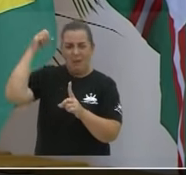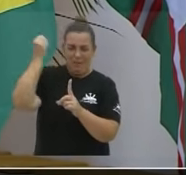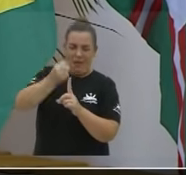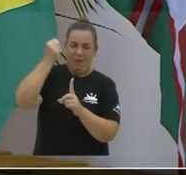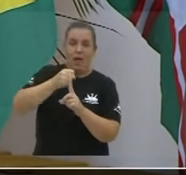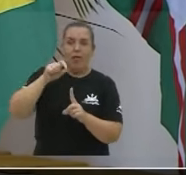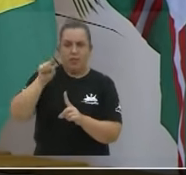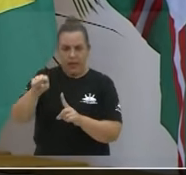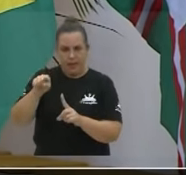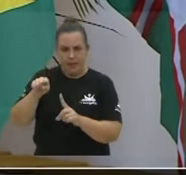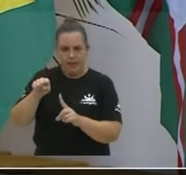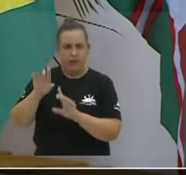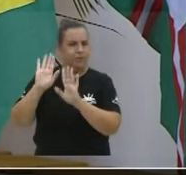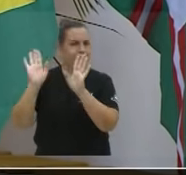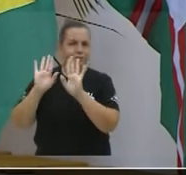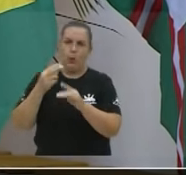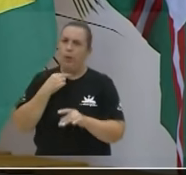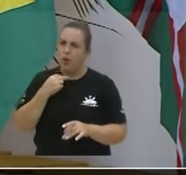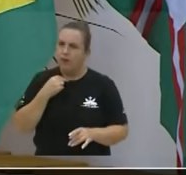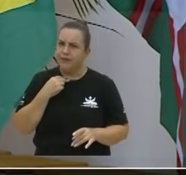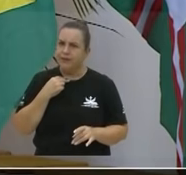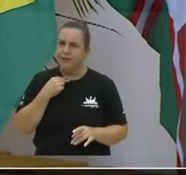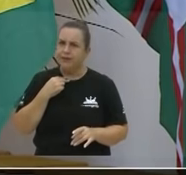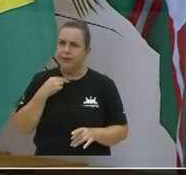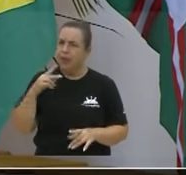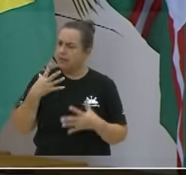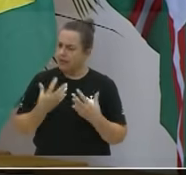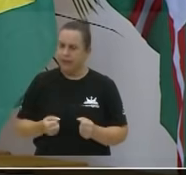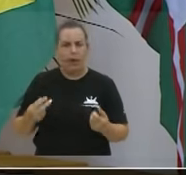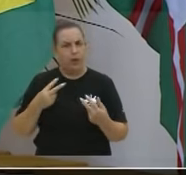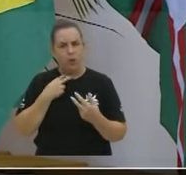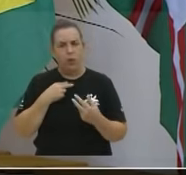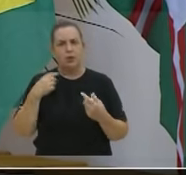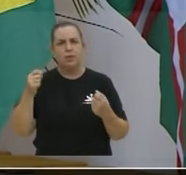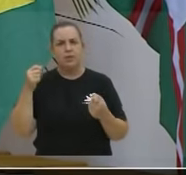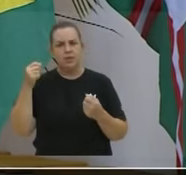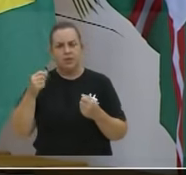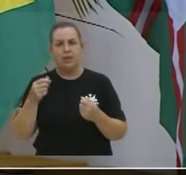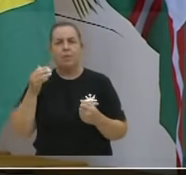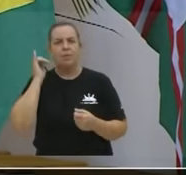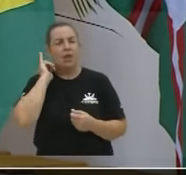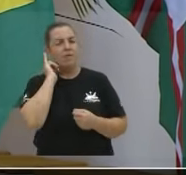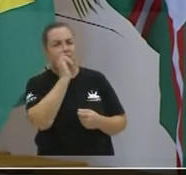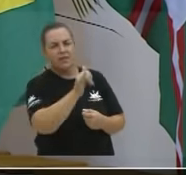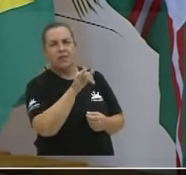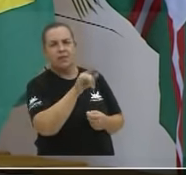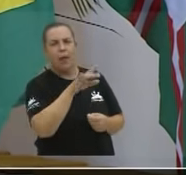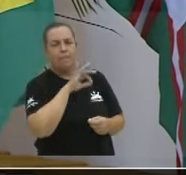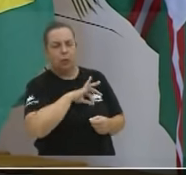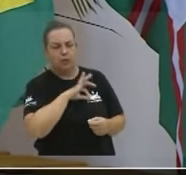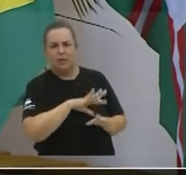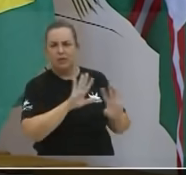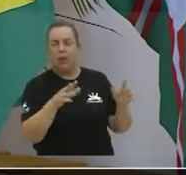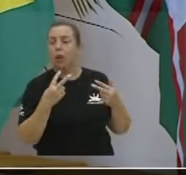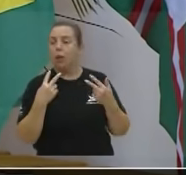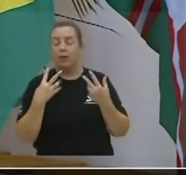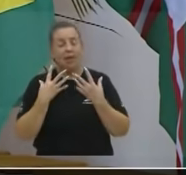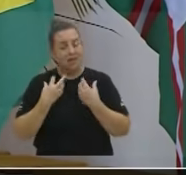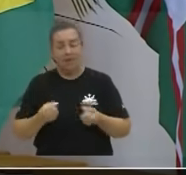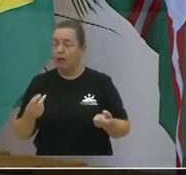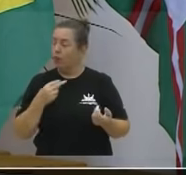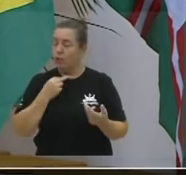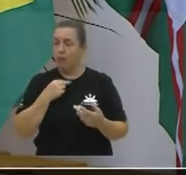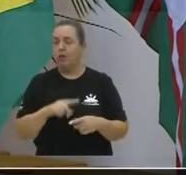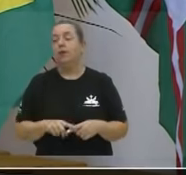guarda, ele vai se acostumar a bater. E tem que denunciar, não pode aceitar. Mas aquela mulher,